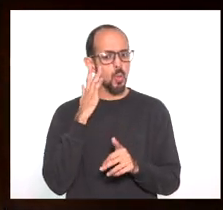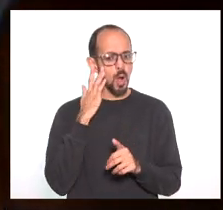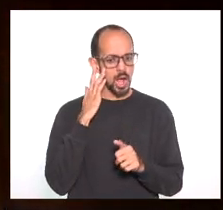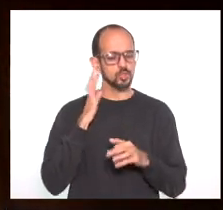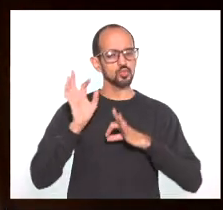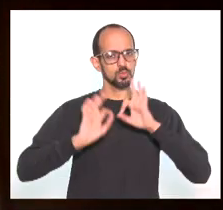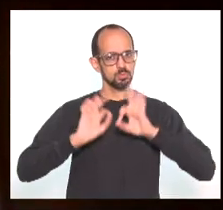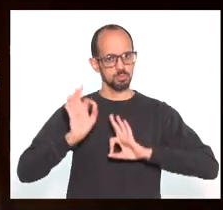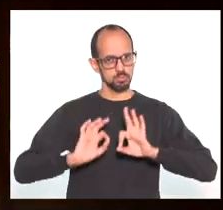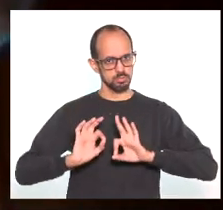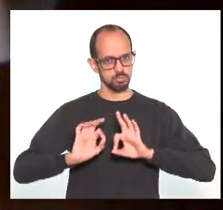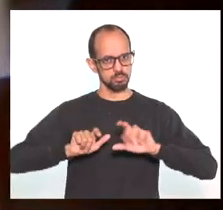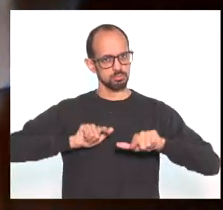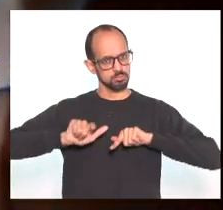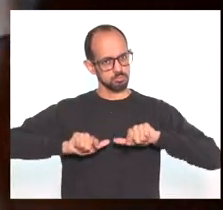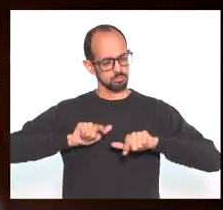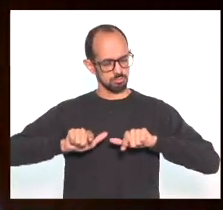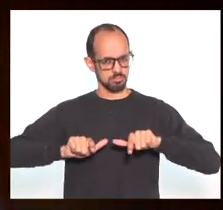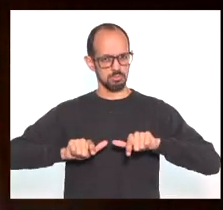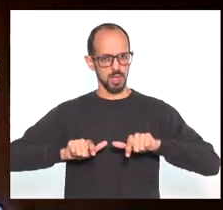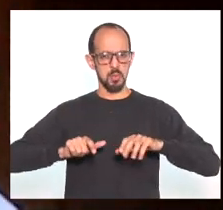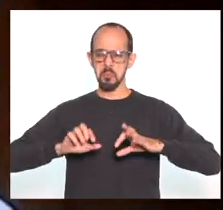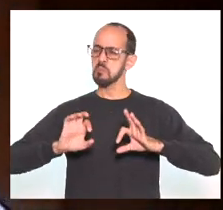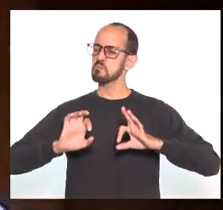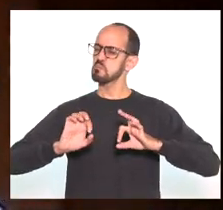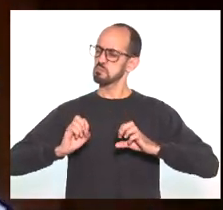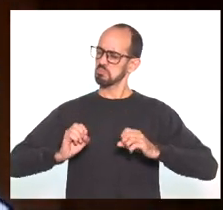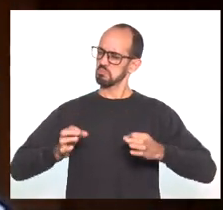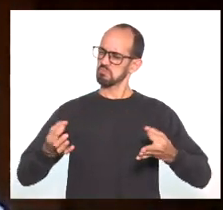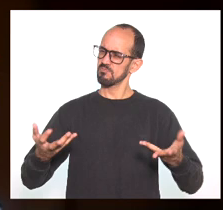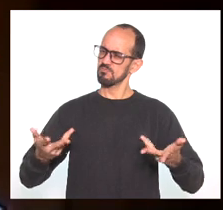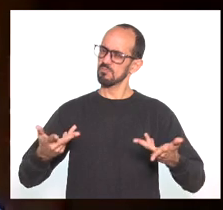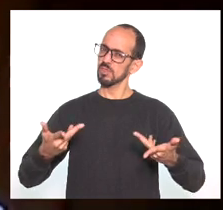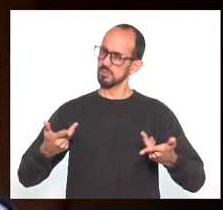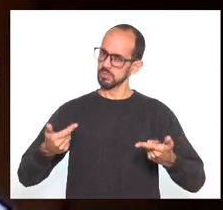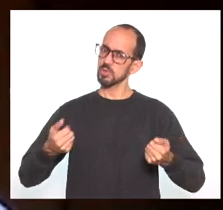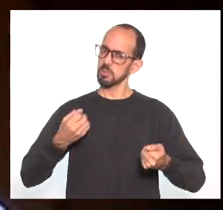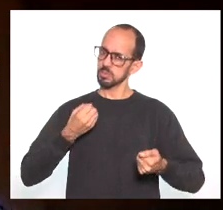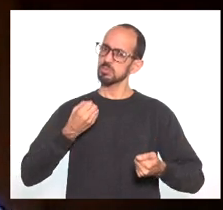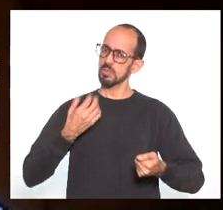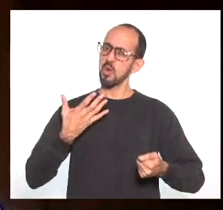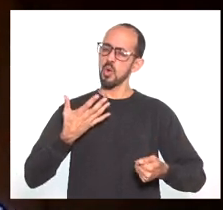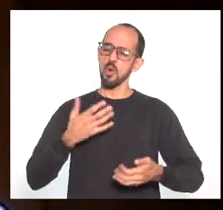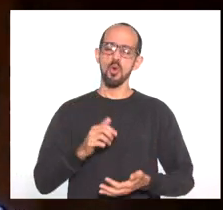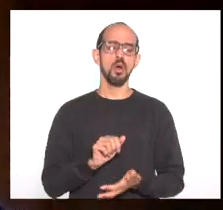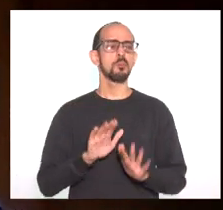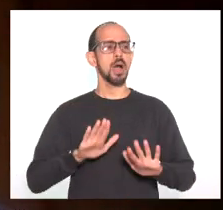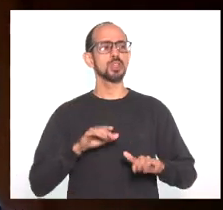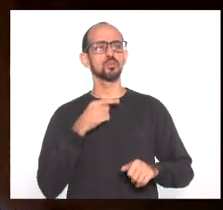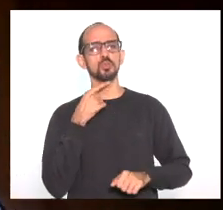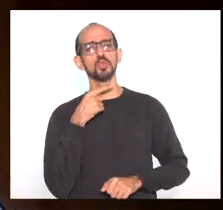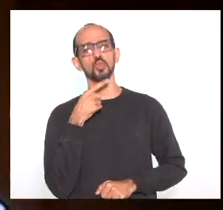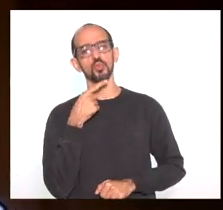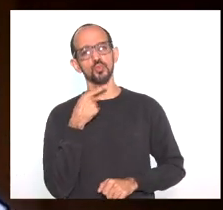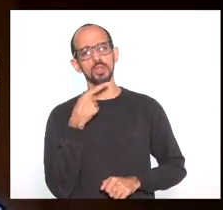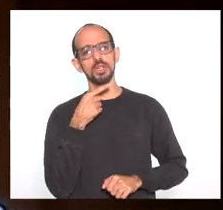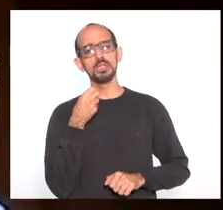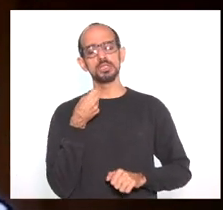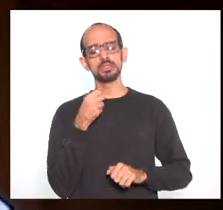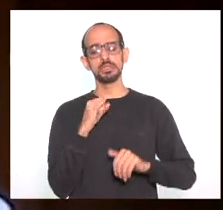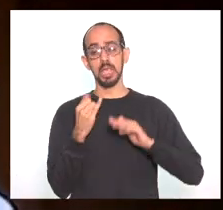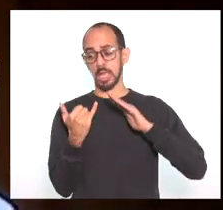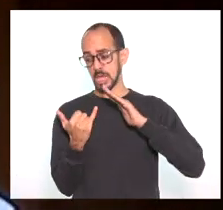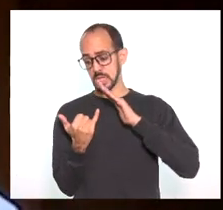bastante, bastante bem organizado, não é? Queria tirar uma dúvida se entre as